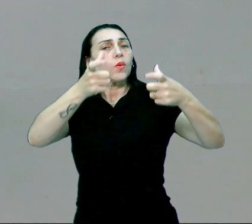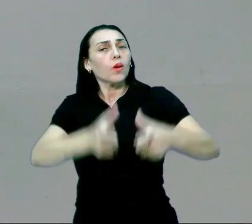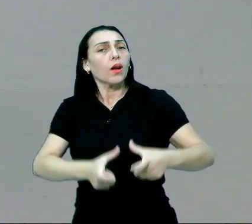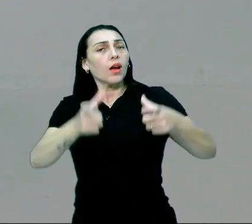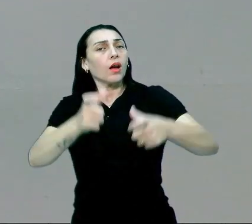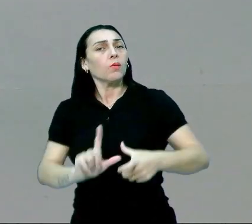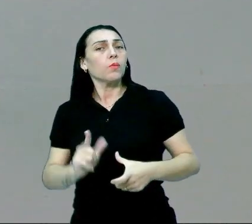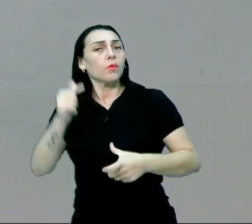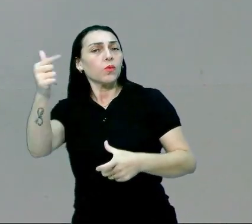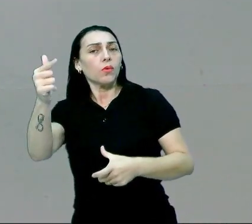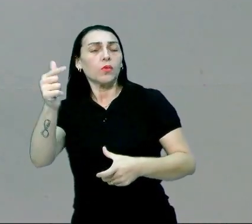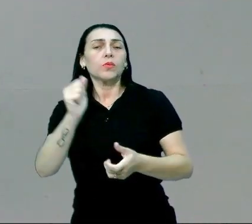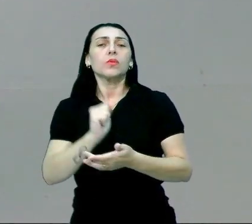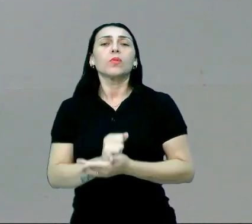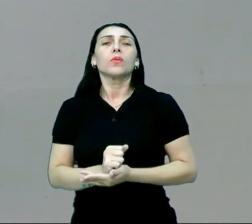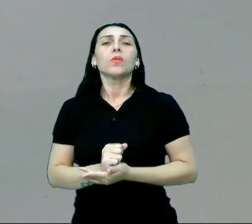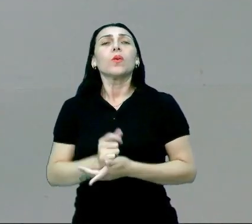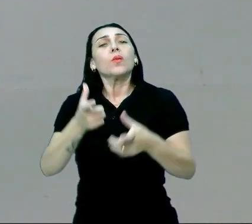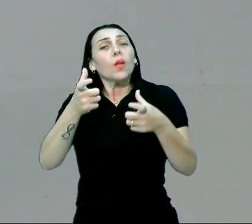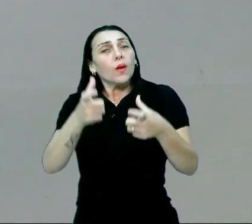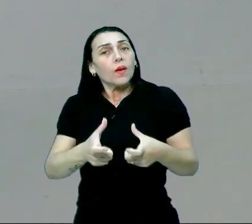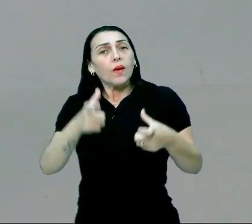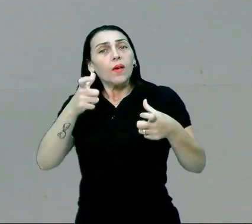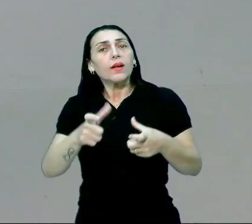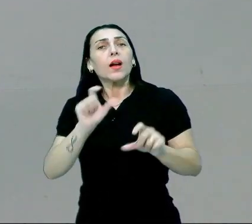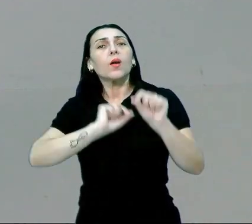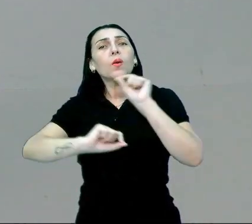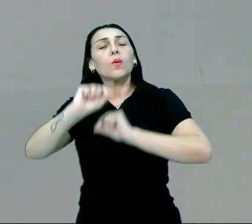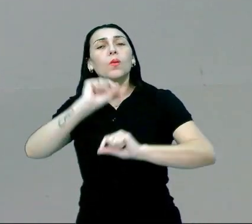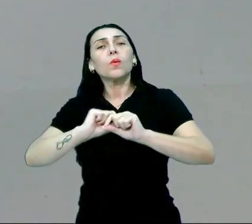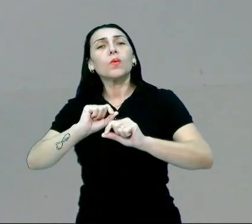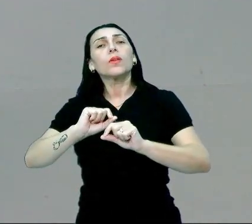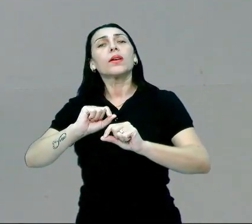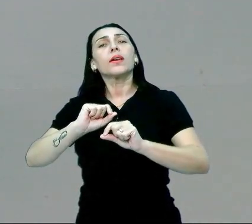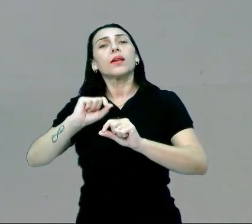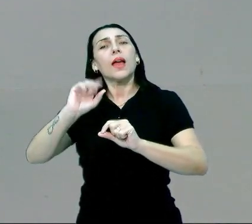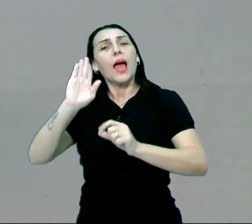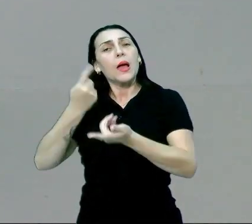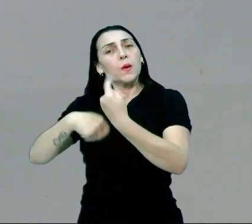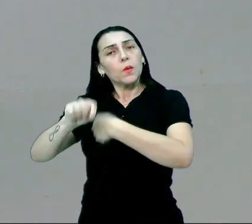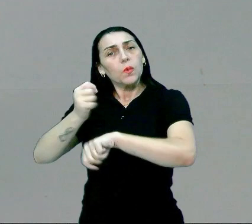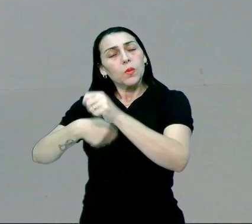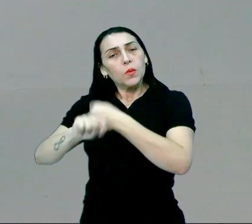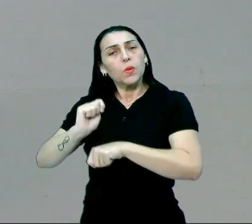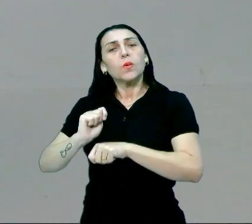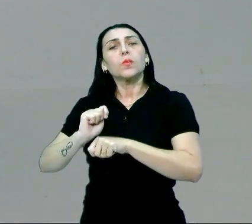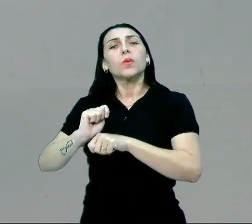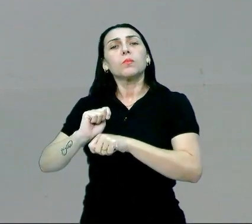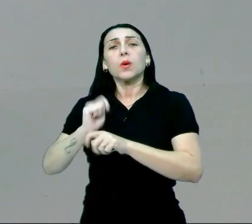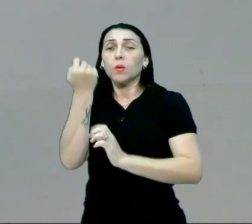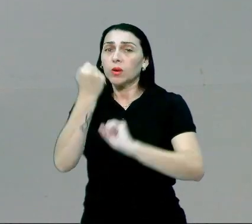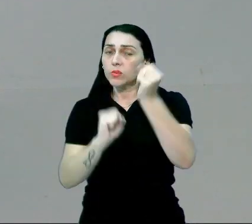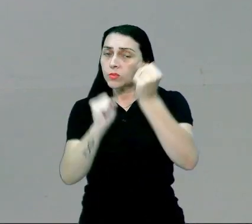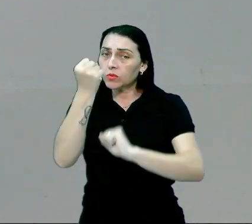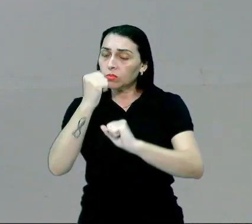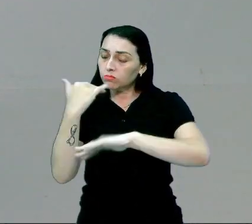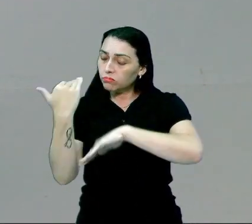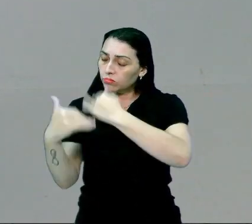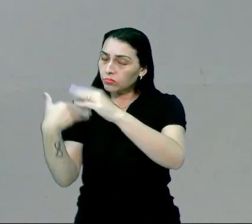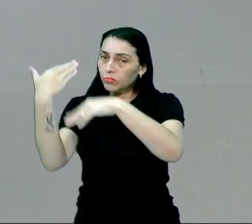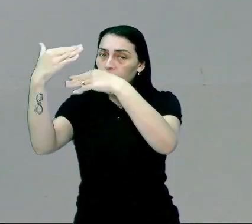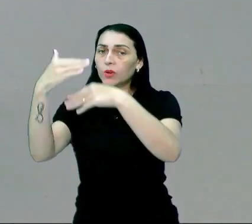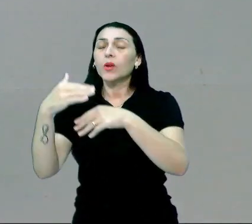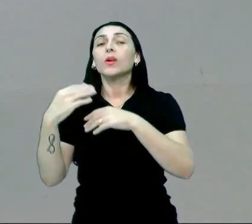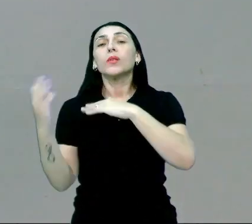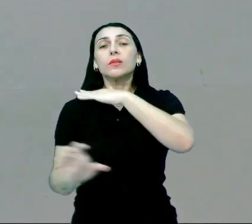por outro, ou seja, o campo deixou de ser o centro econômico. Com a industrialização e o